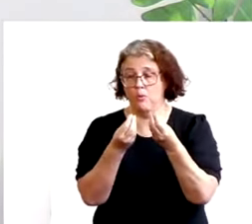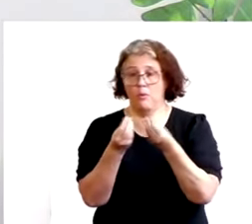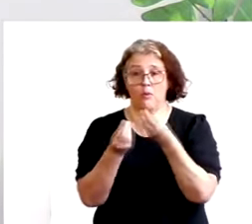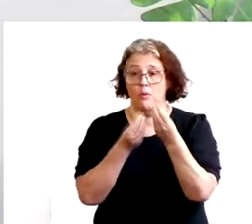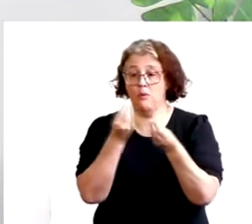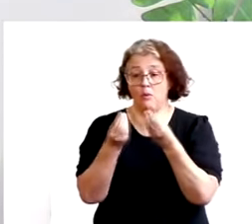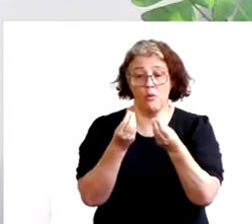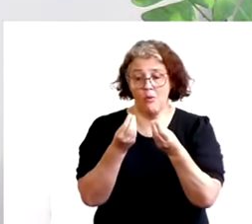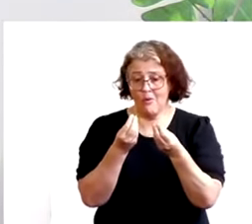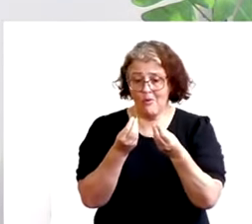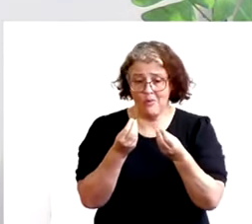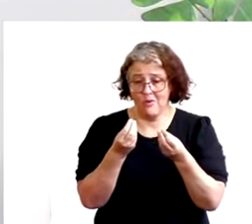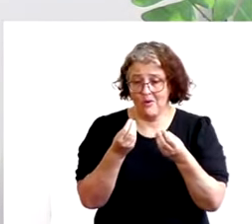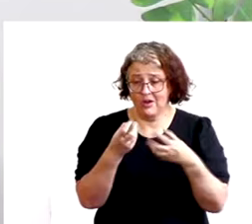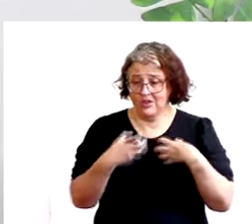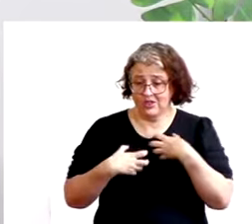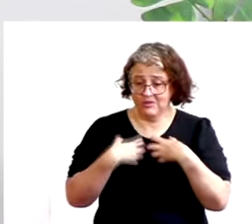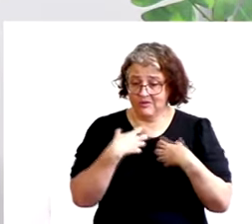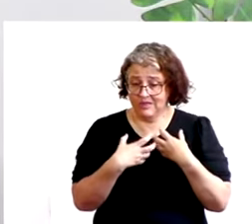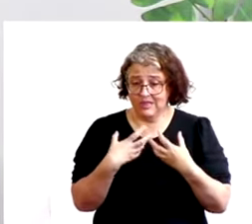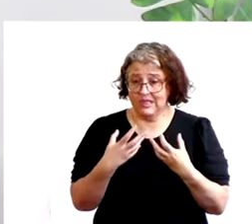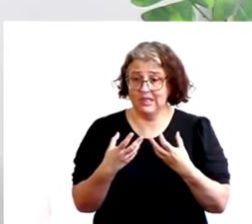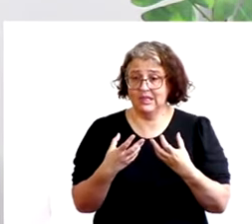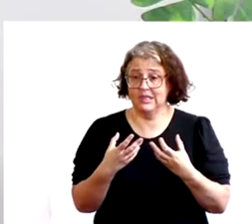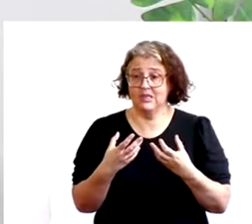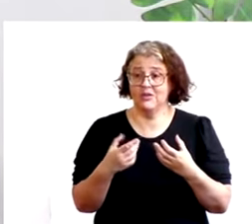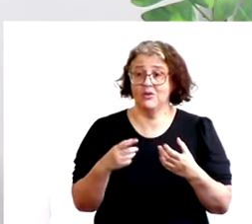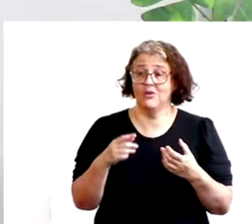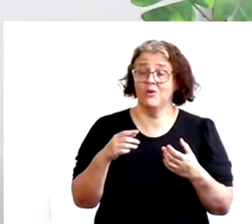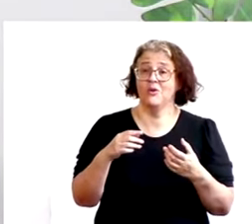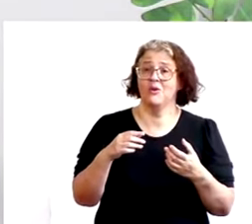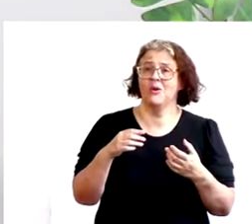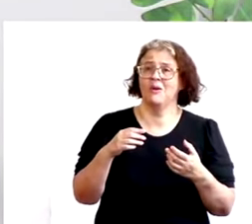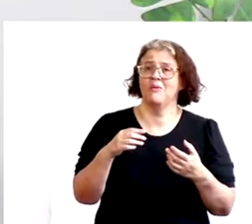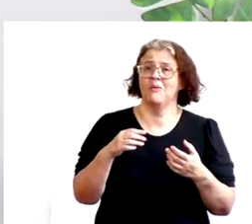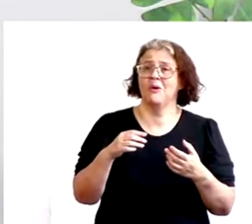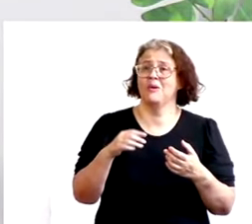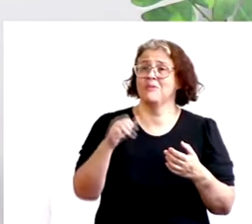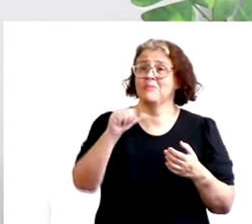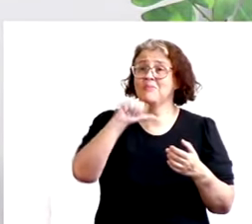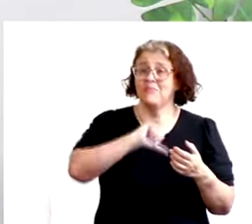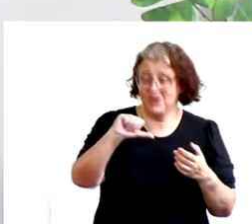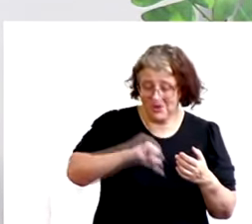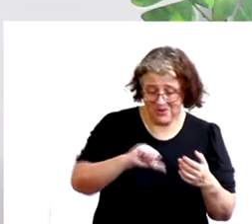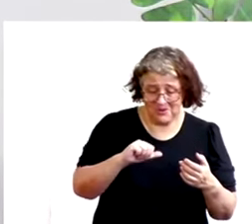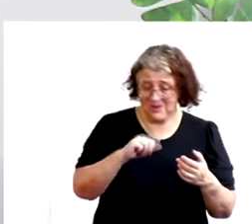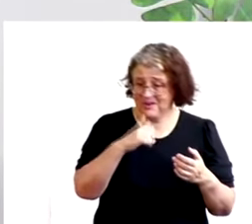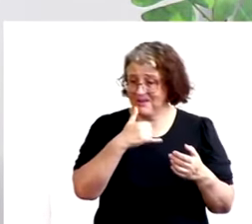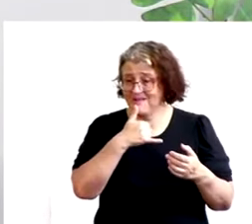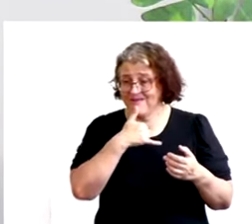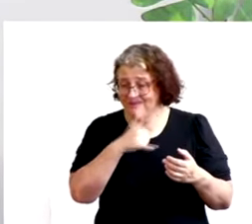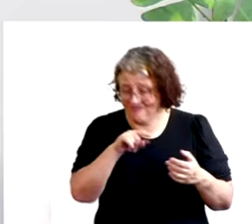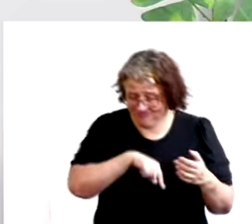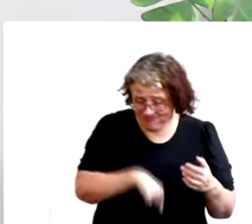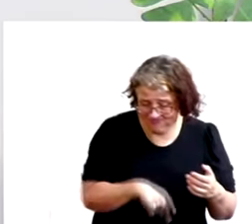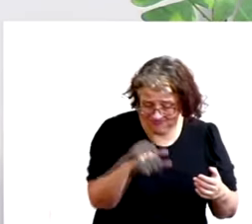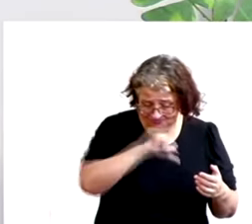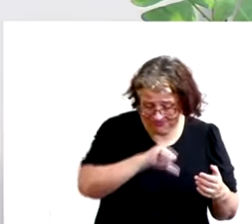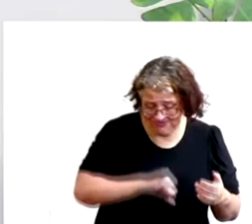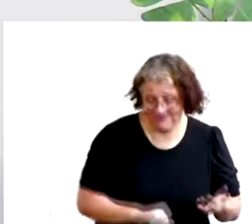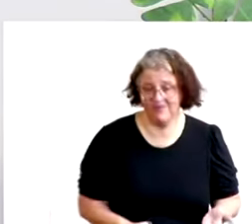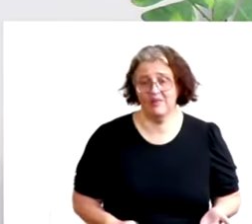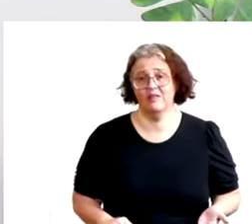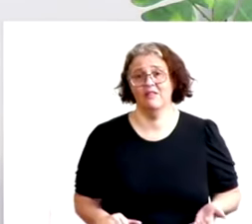com as piores aflições E angústias da alma ele é por si só uma